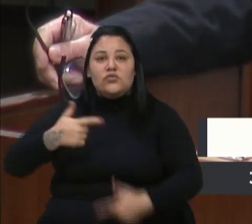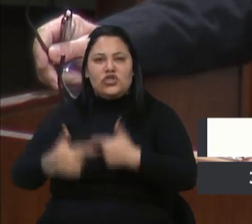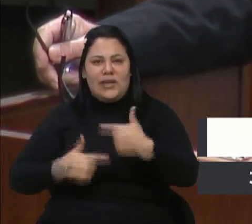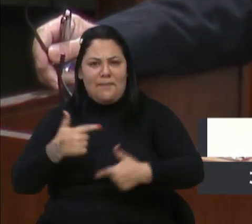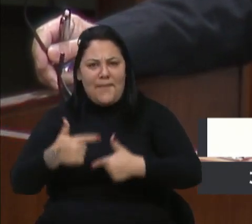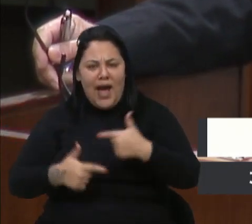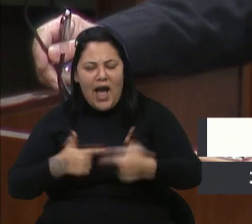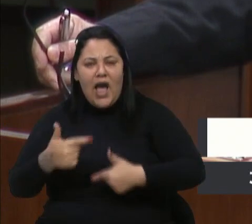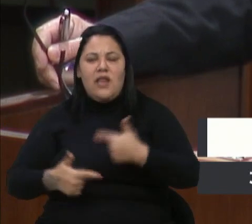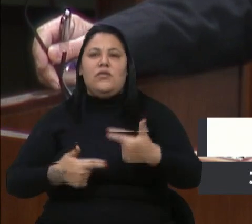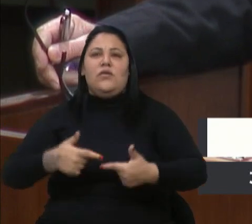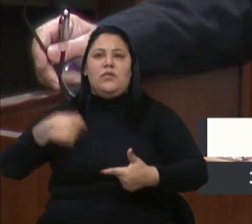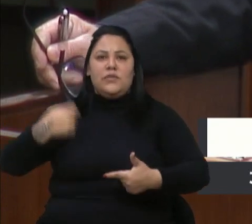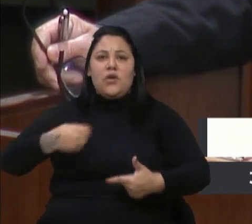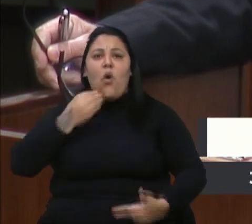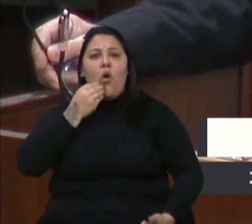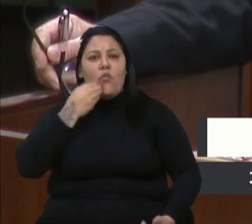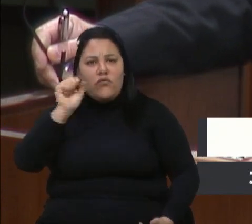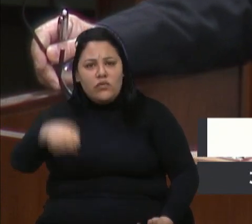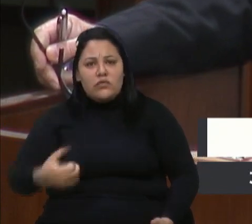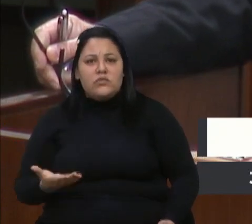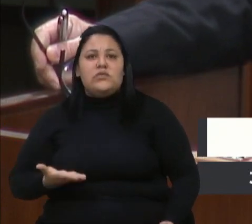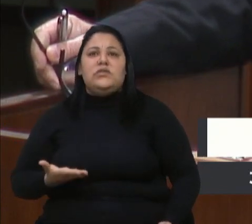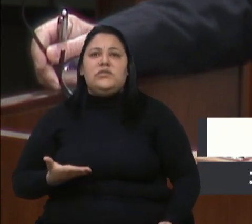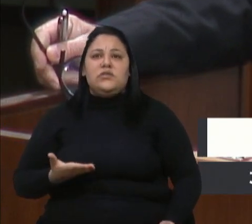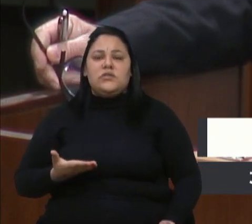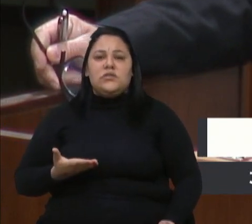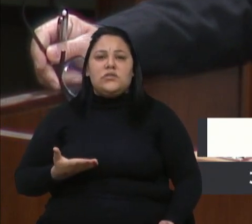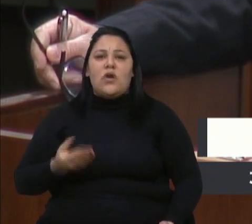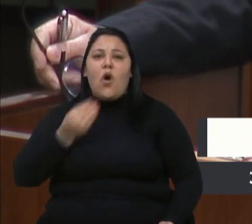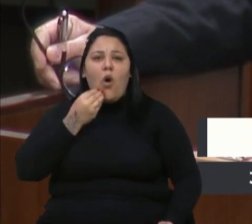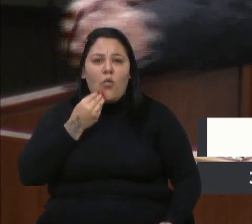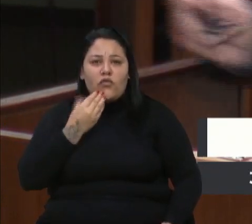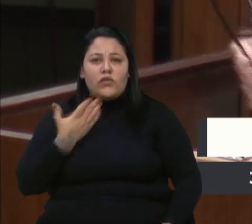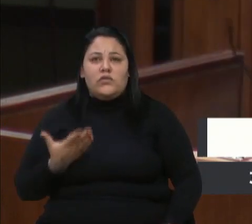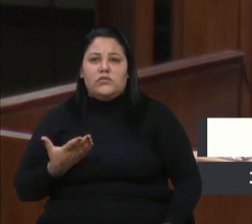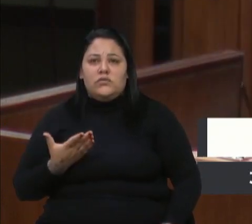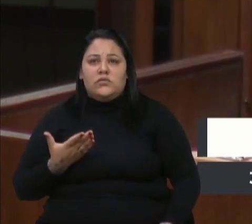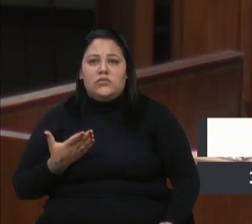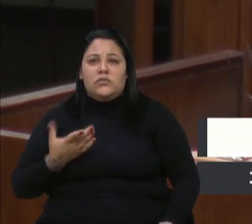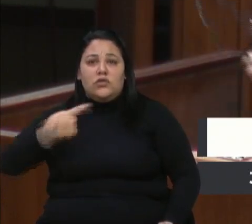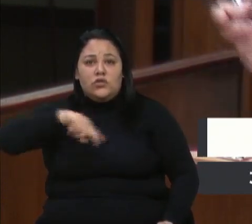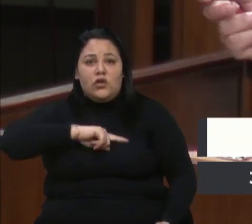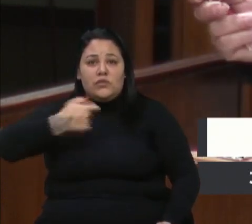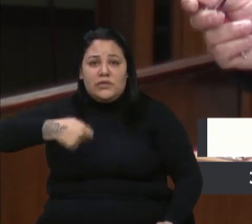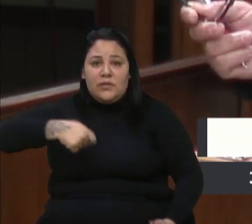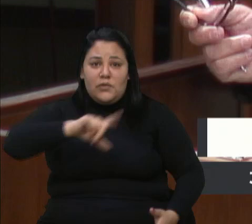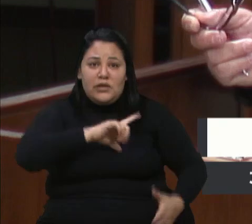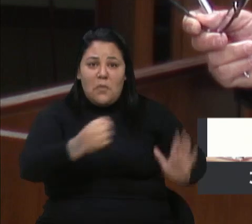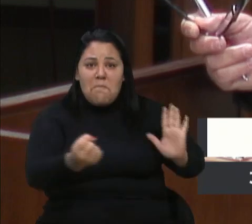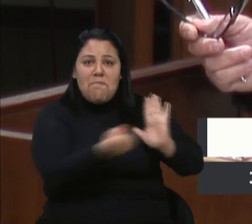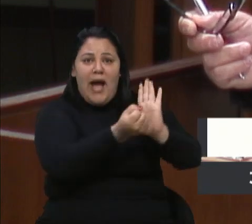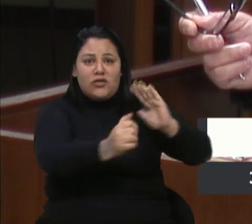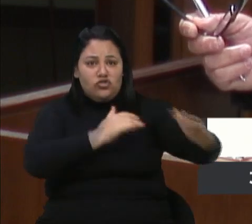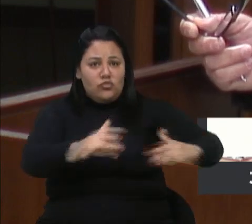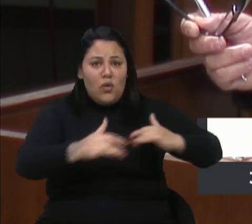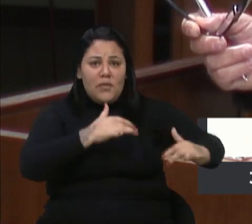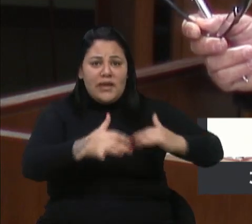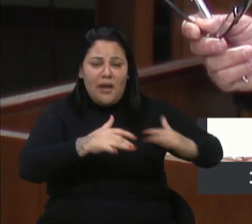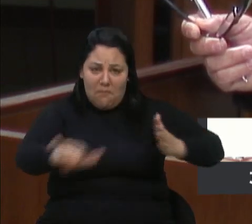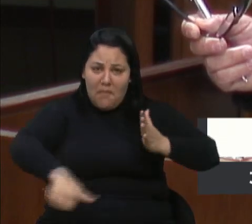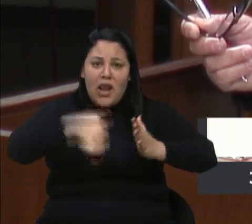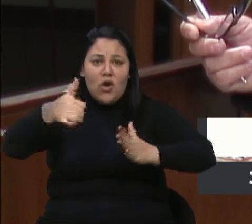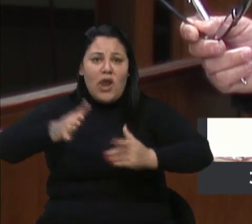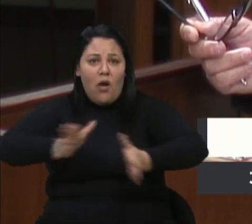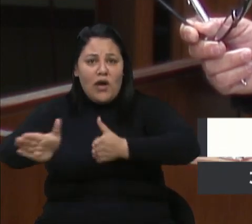precisamos de... Claro que sim, claro que sim. Agora nós precisamos ter um impacto de mobilidade na cidade.